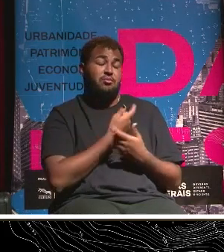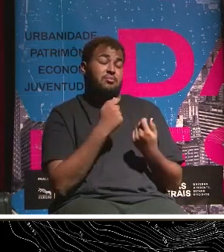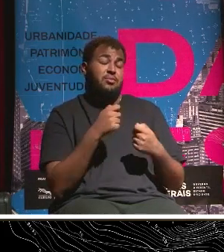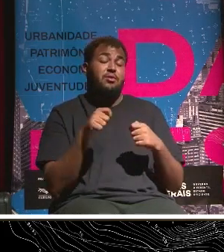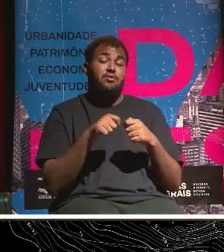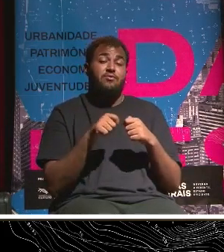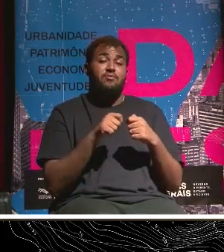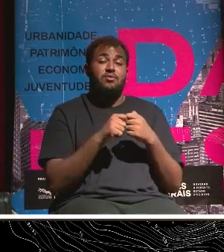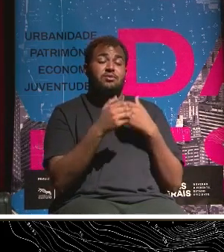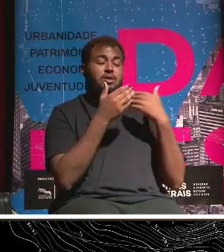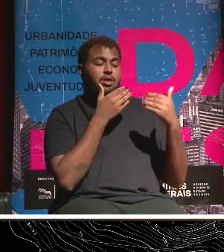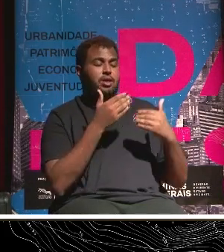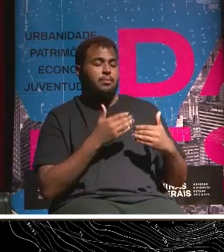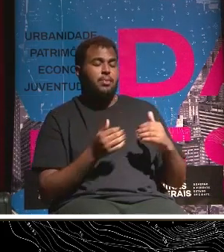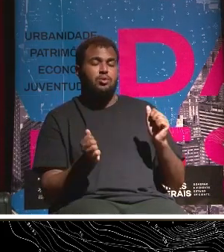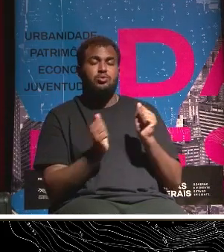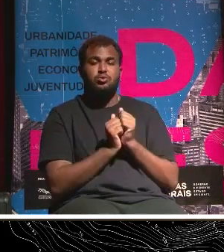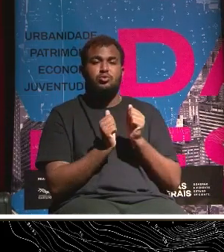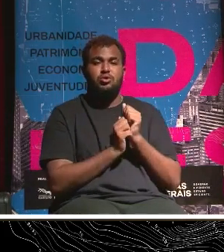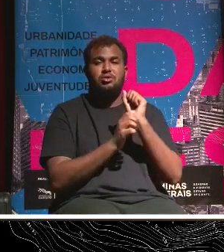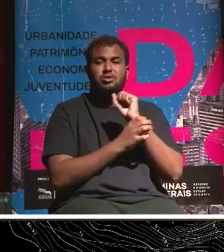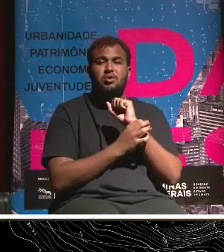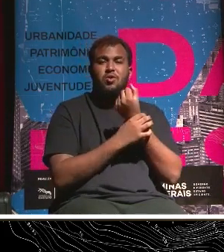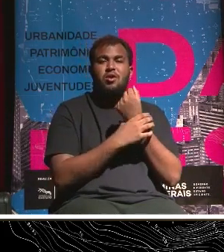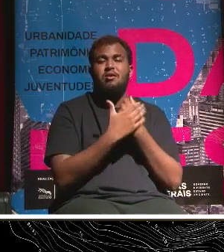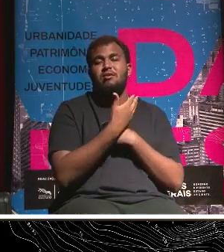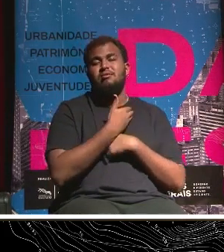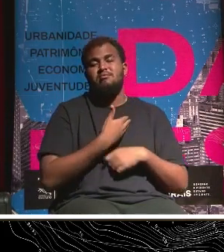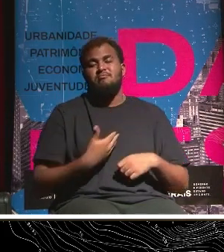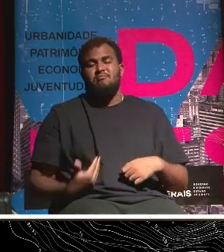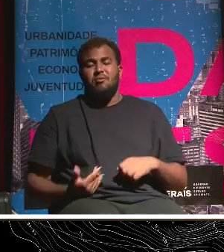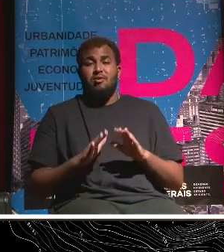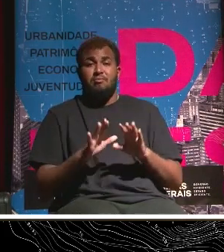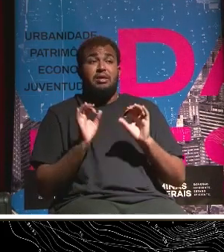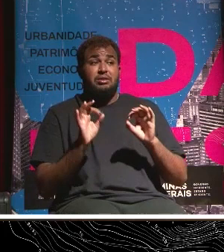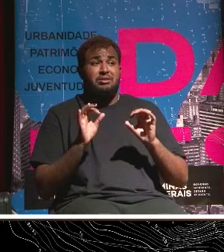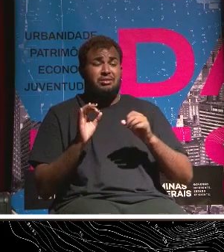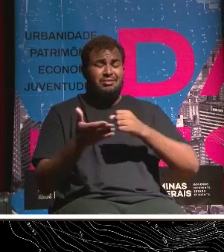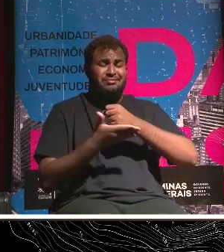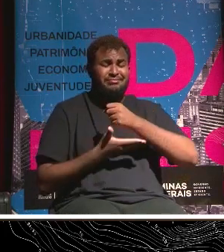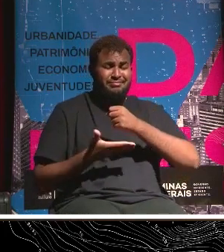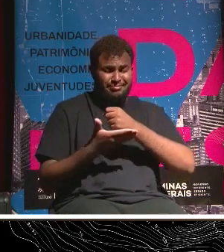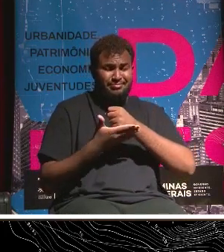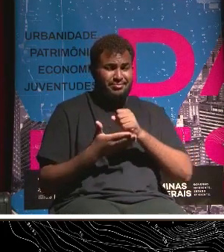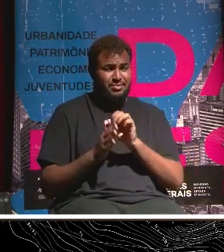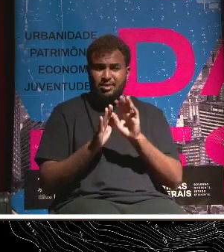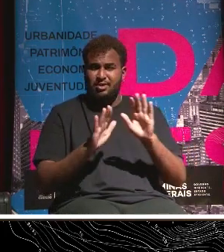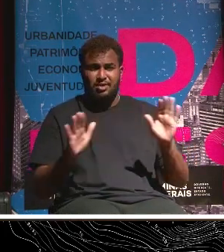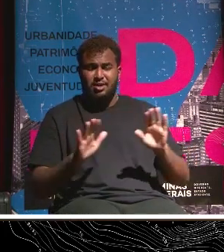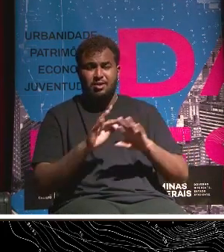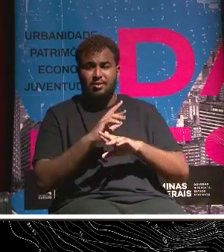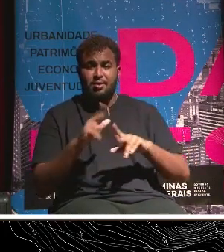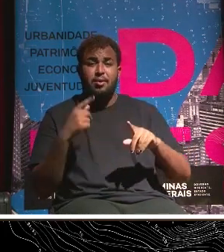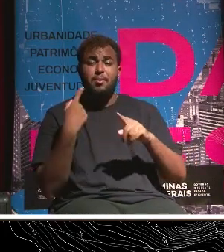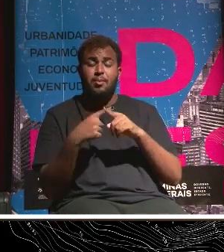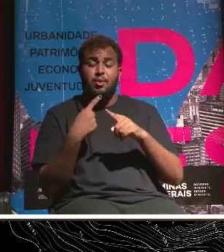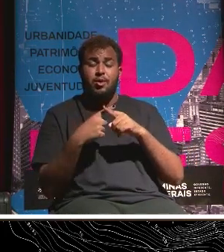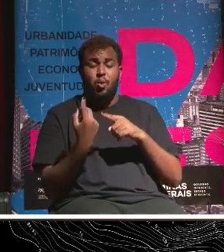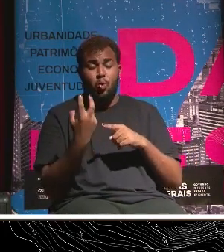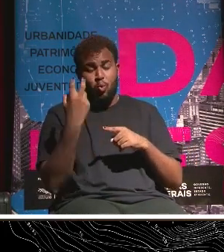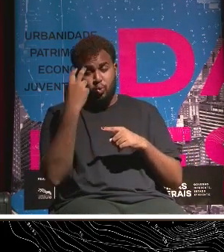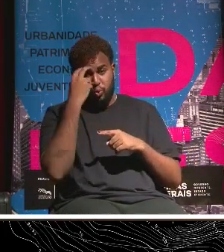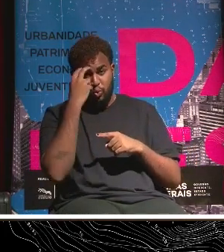debate e um diálogo com a segurança pública, e dessa vez não superficial. Por quê? Cultura não